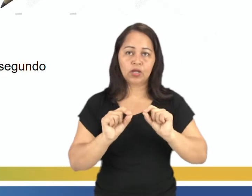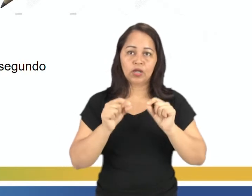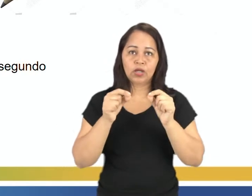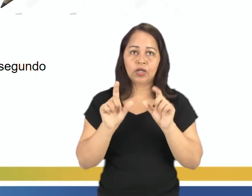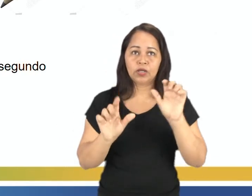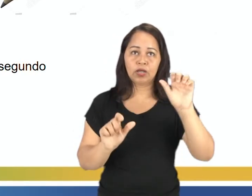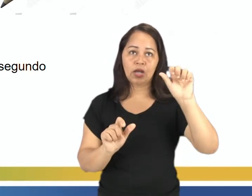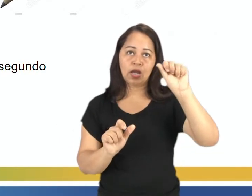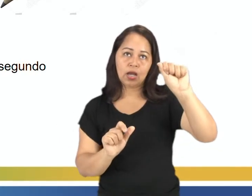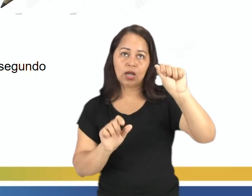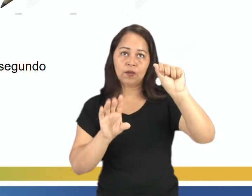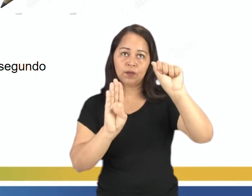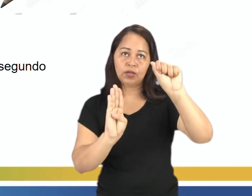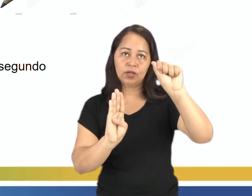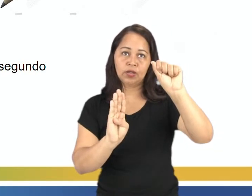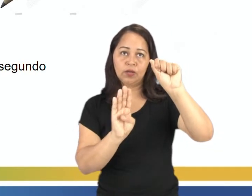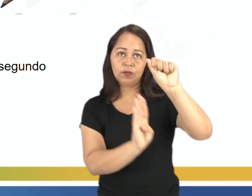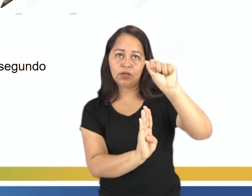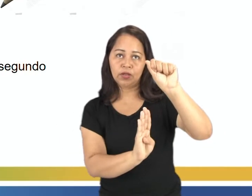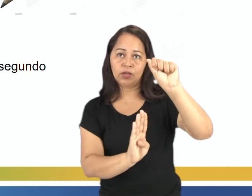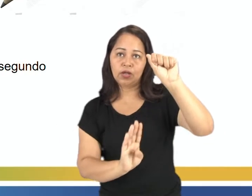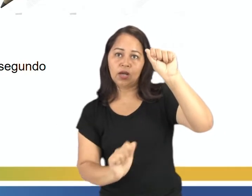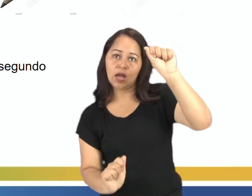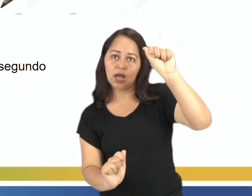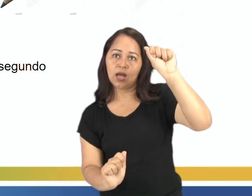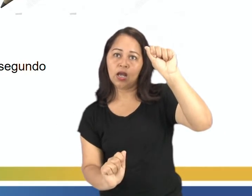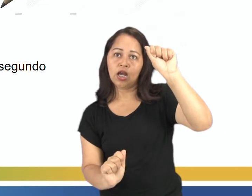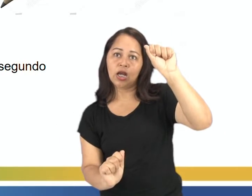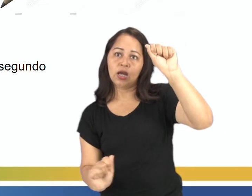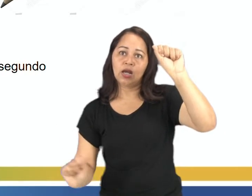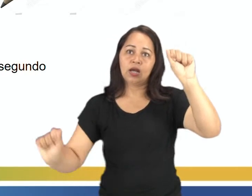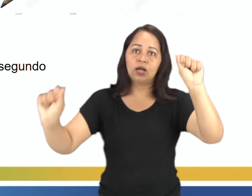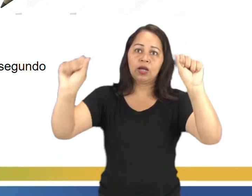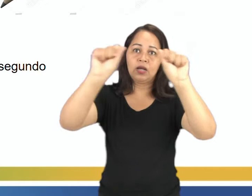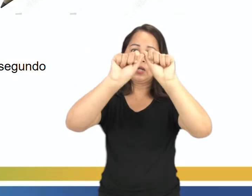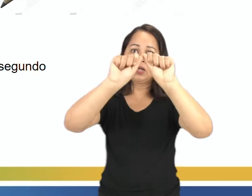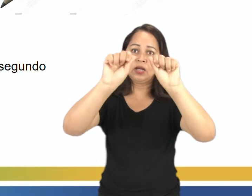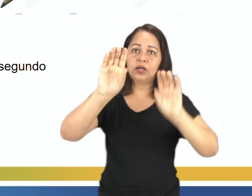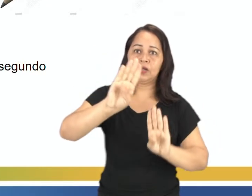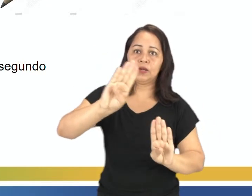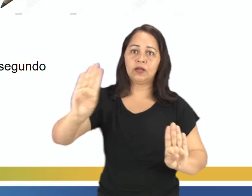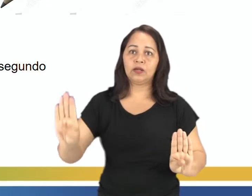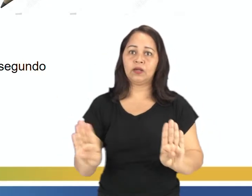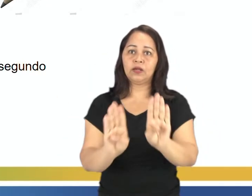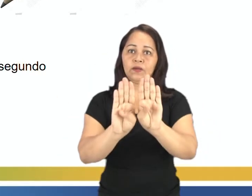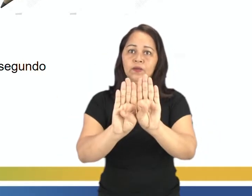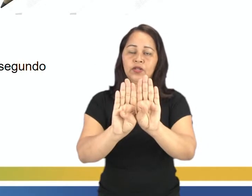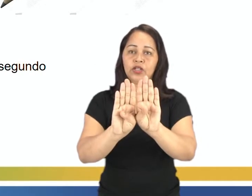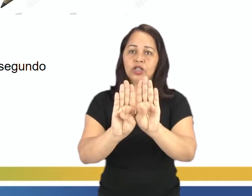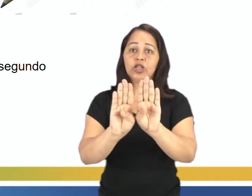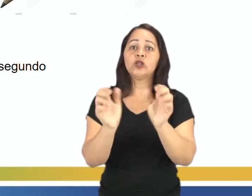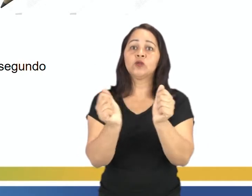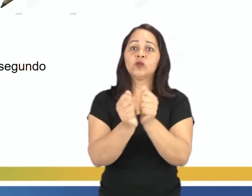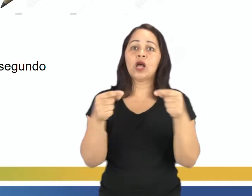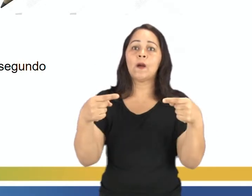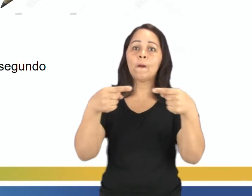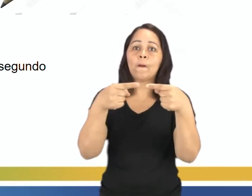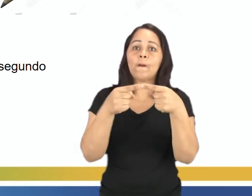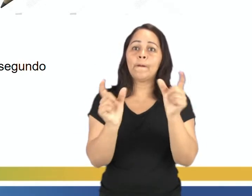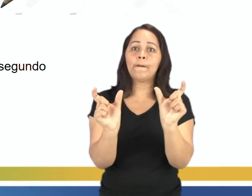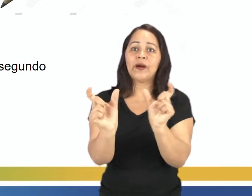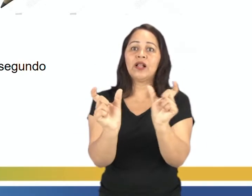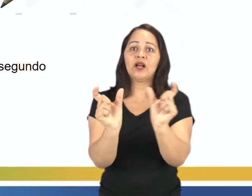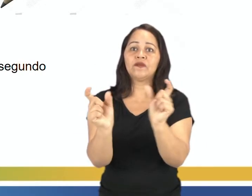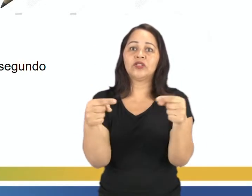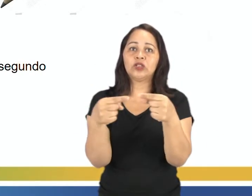B, A. Ou seja, o primeiro verso vai rimar lá com o quarto verso, tá bom? E o segundo e o